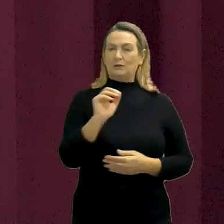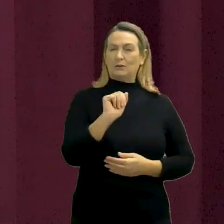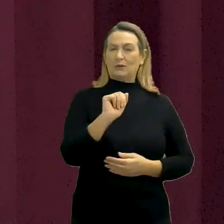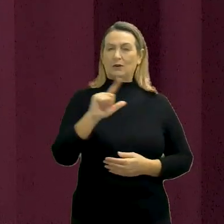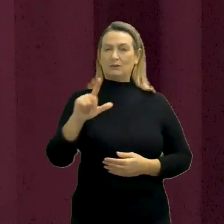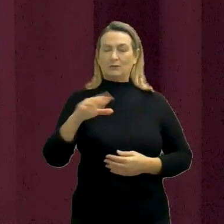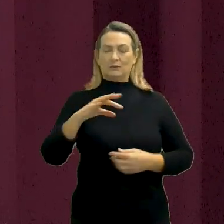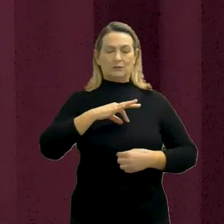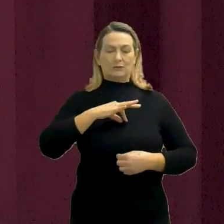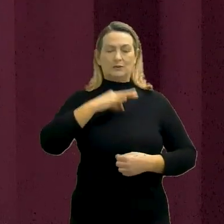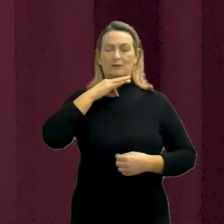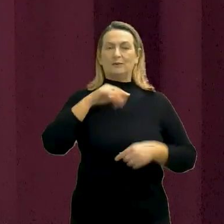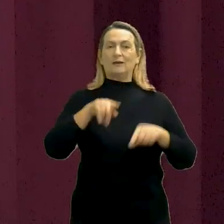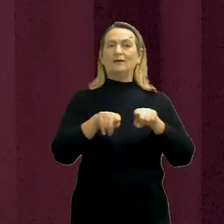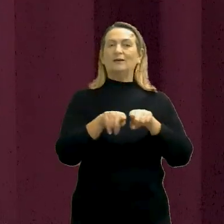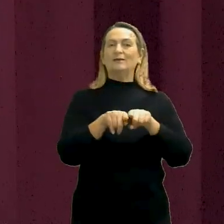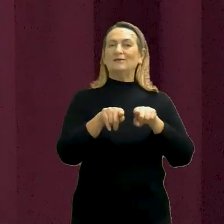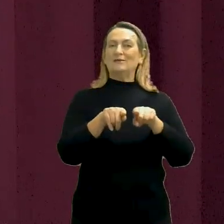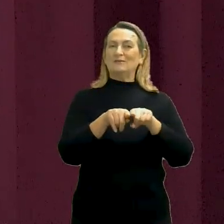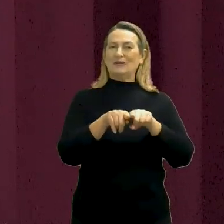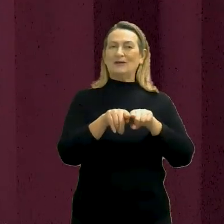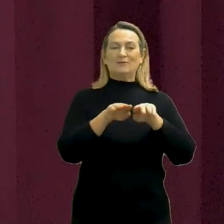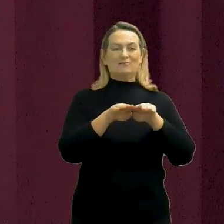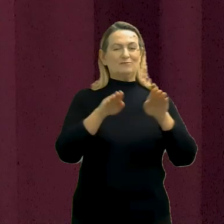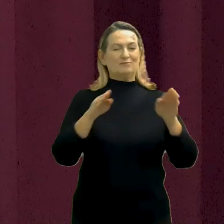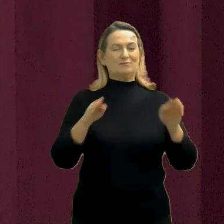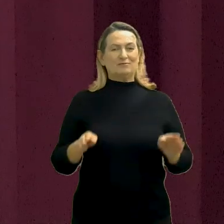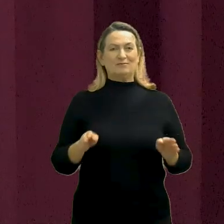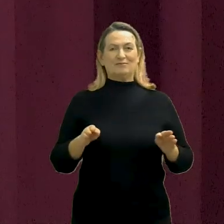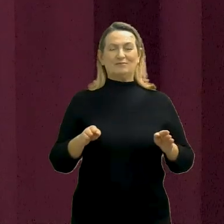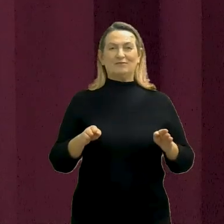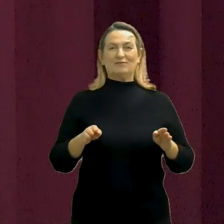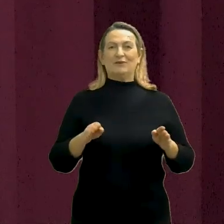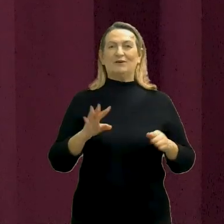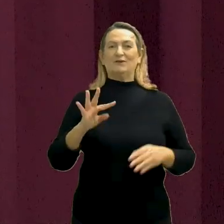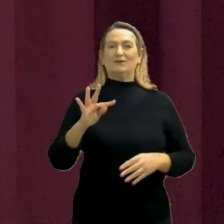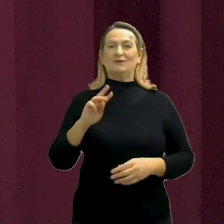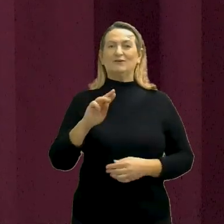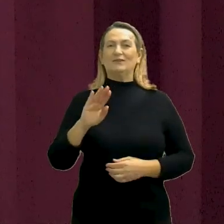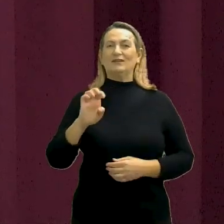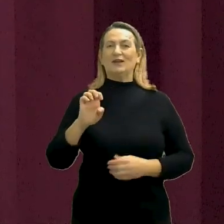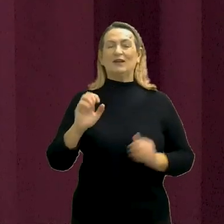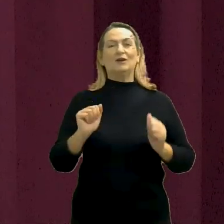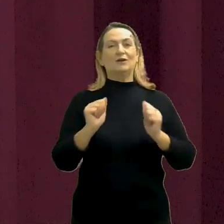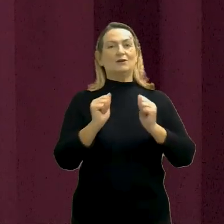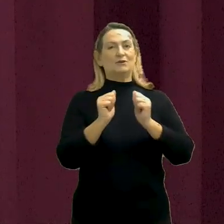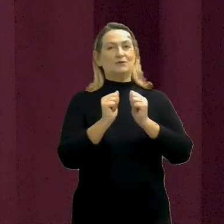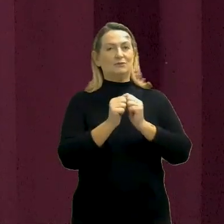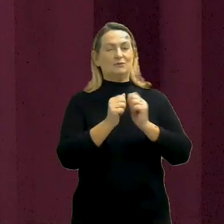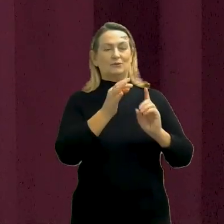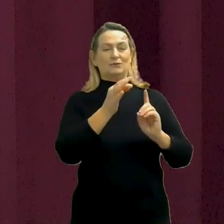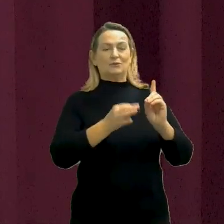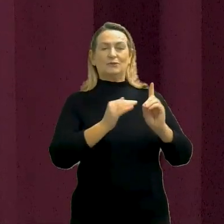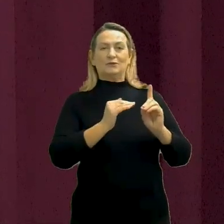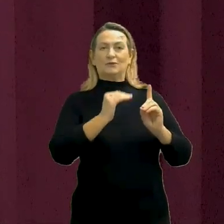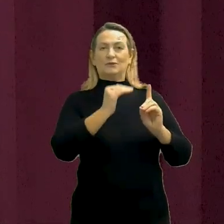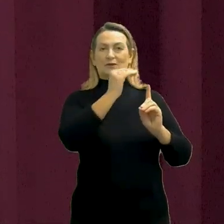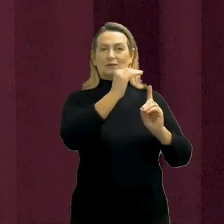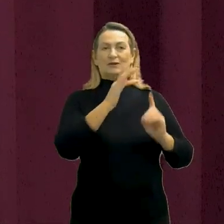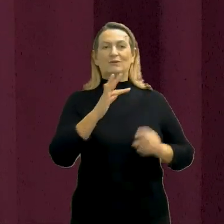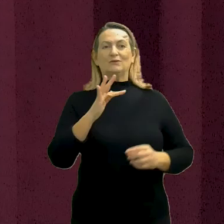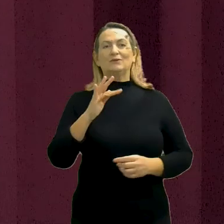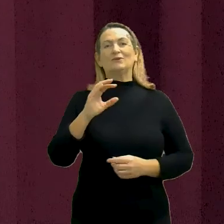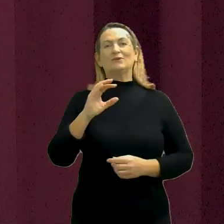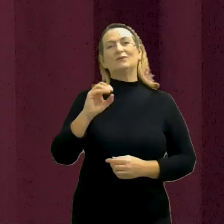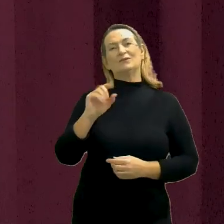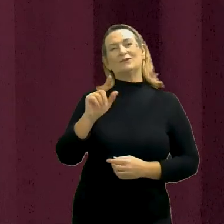estou no palco do TRE junto com o desembargador Anderson foggaça e seria isso a